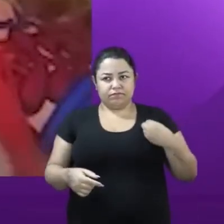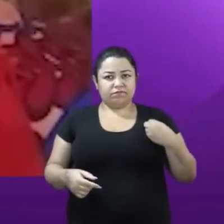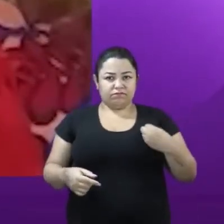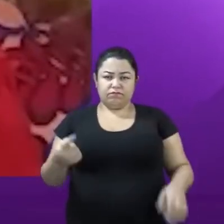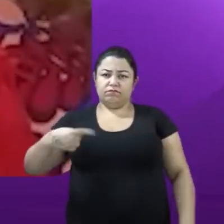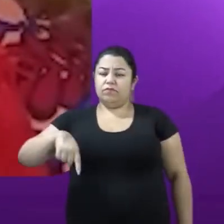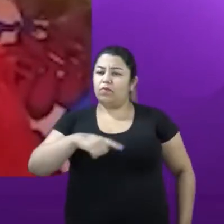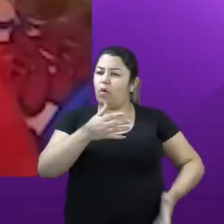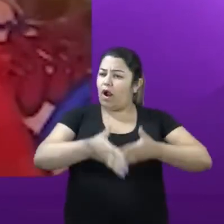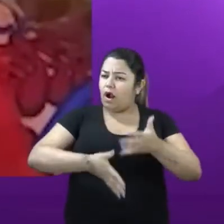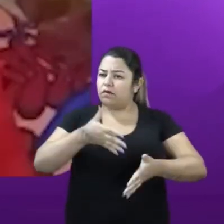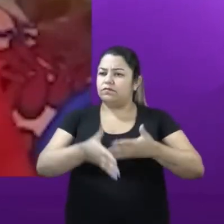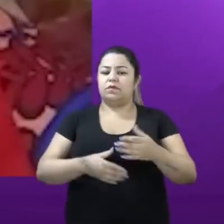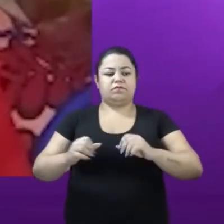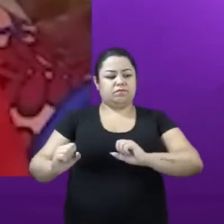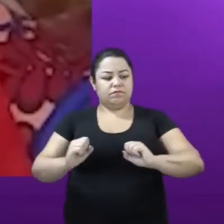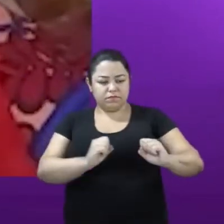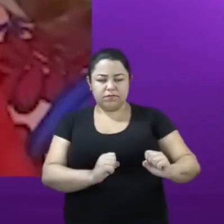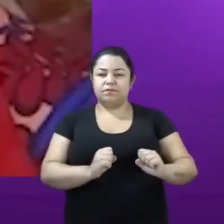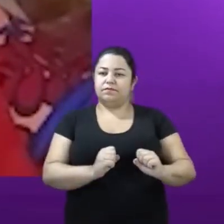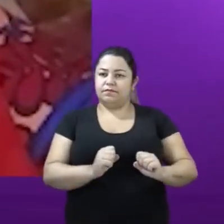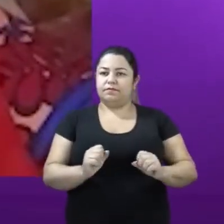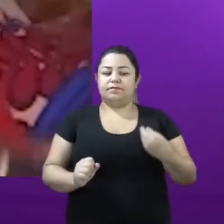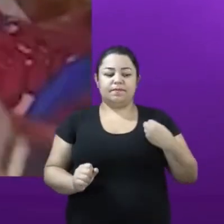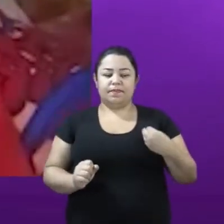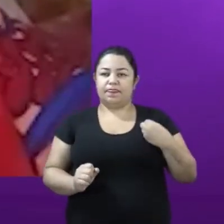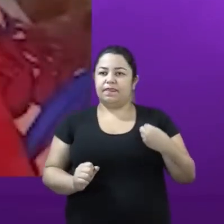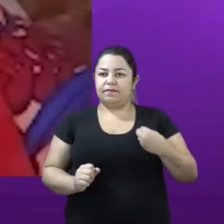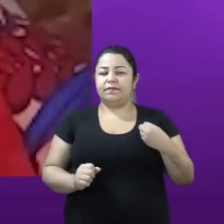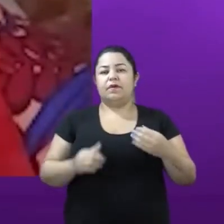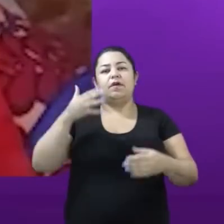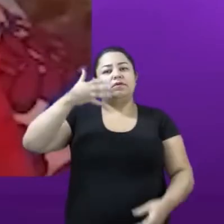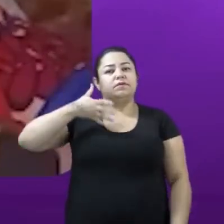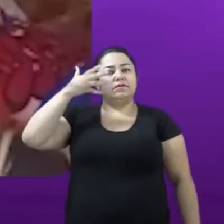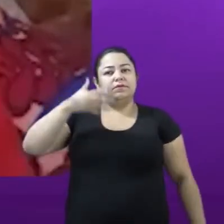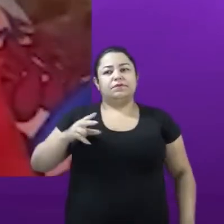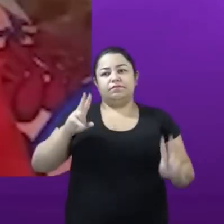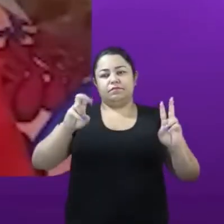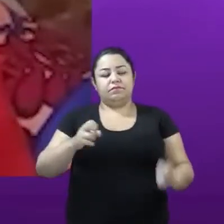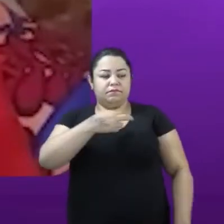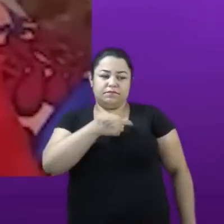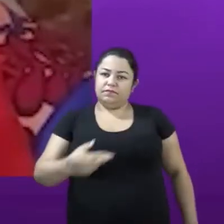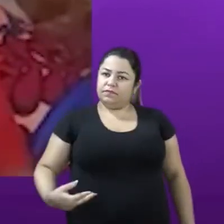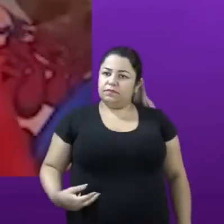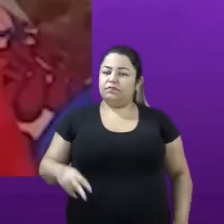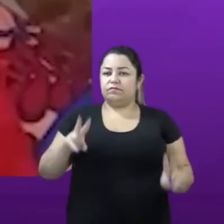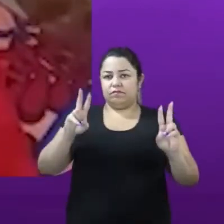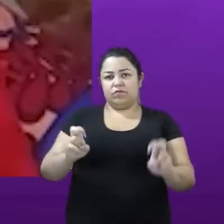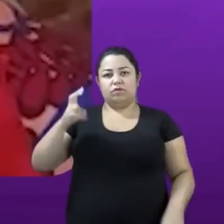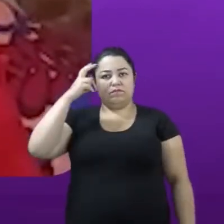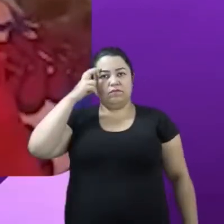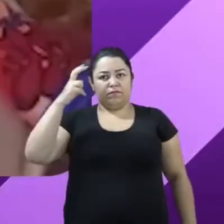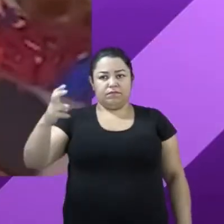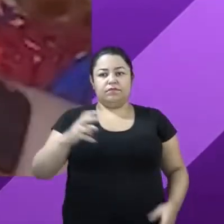dá voz, para que nós pudéssemos estar falando, né, sobre a nossa religião, sobre a nossa